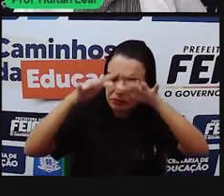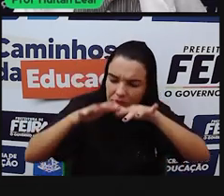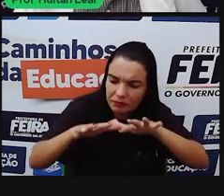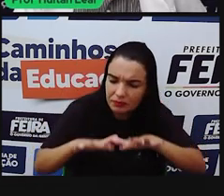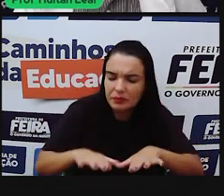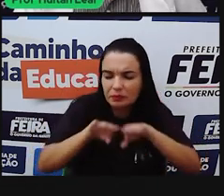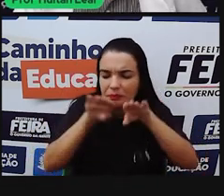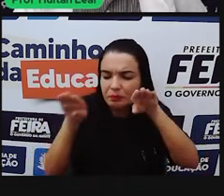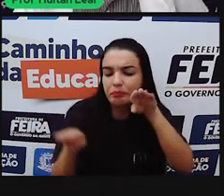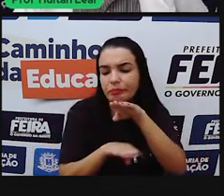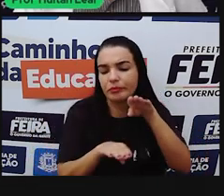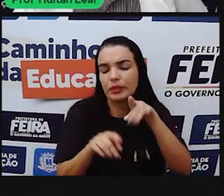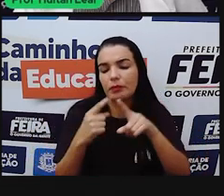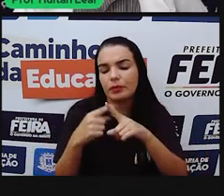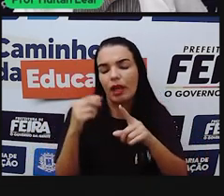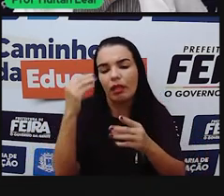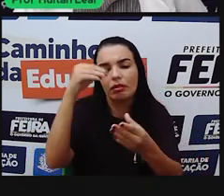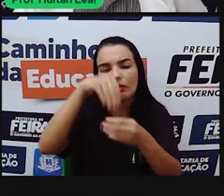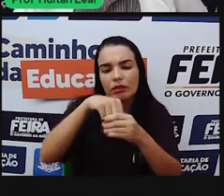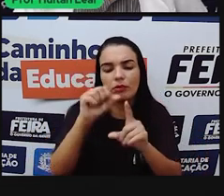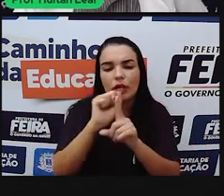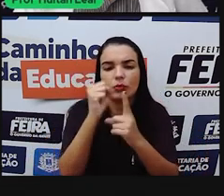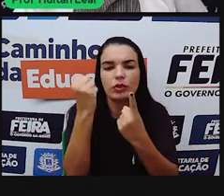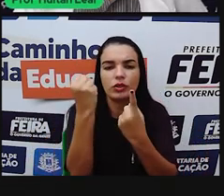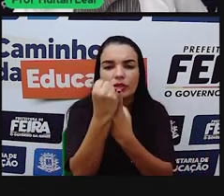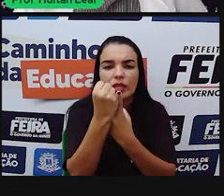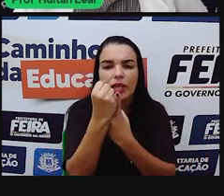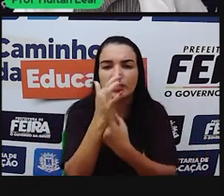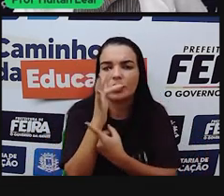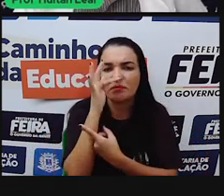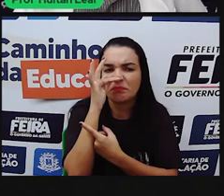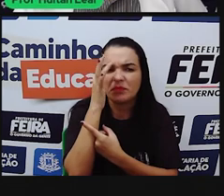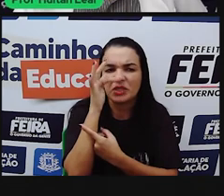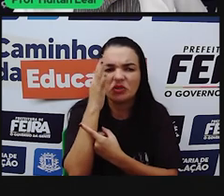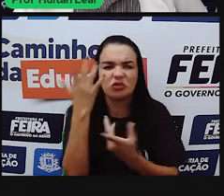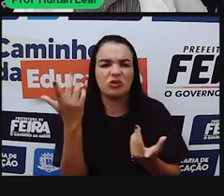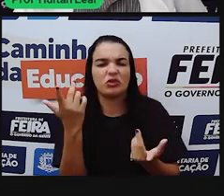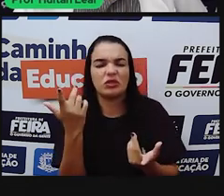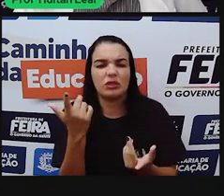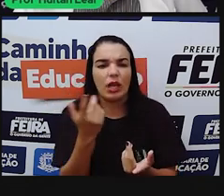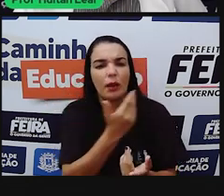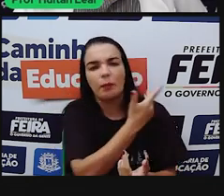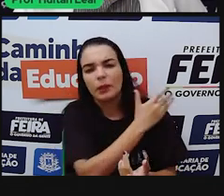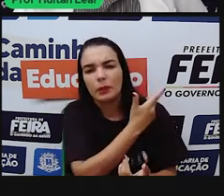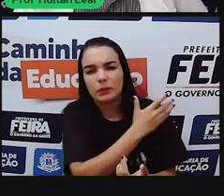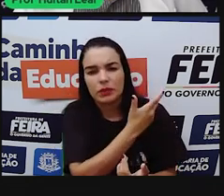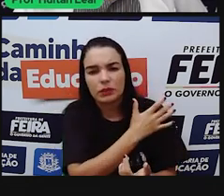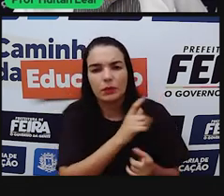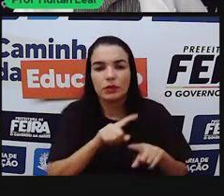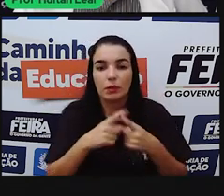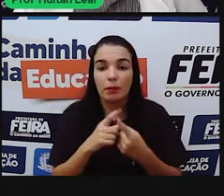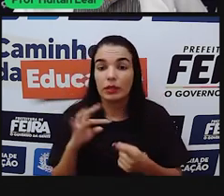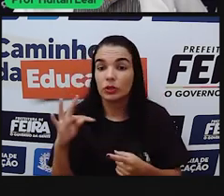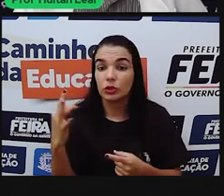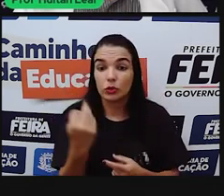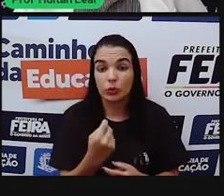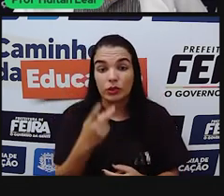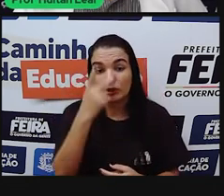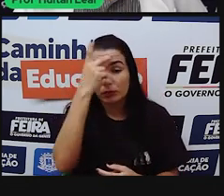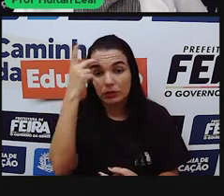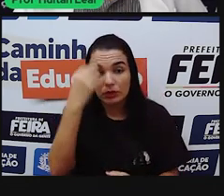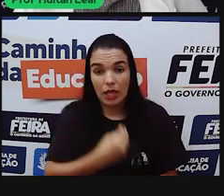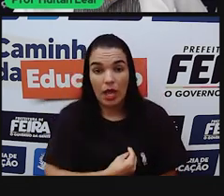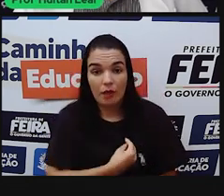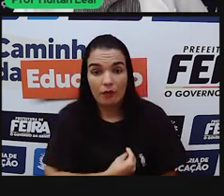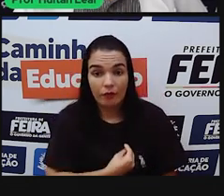sociedade brasileira. Mas, de uma certa forma, ela expande isso para todos aqueles que vivem nessa condição, na mesma